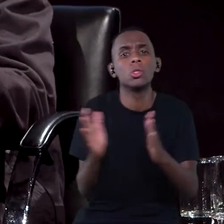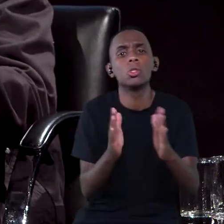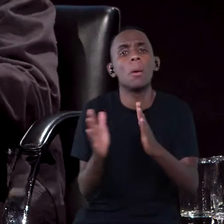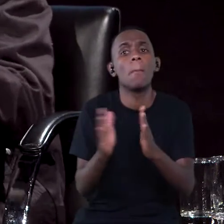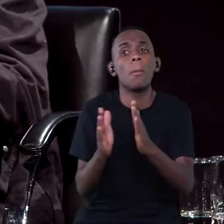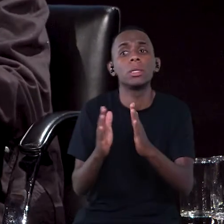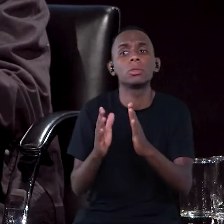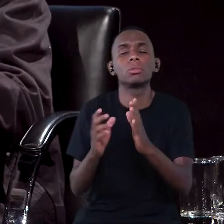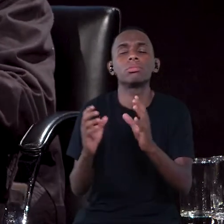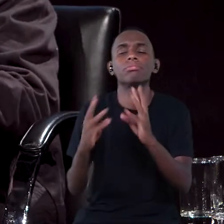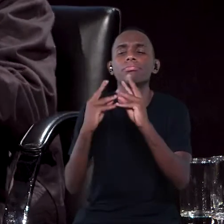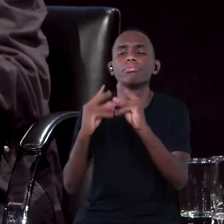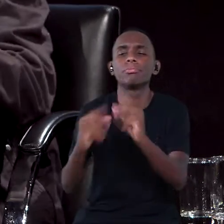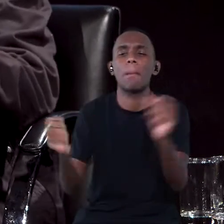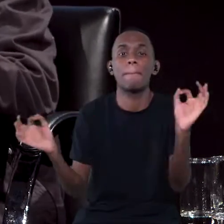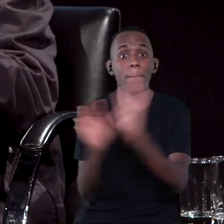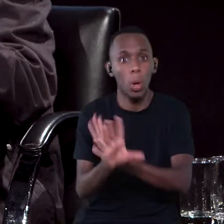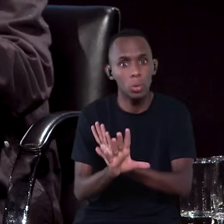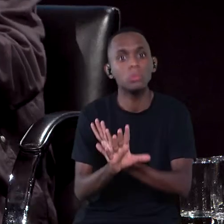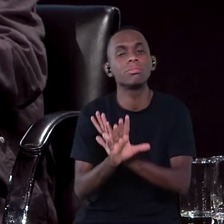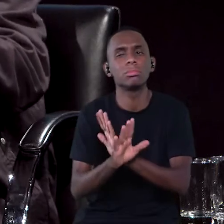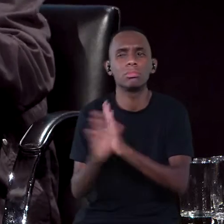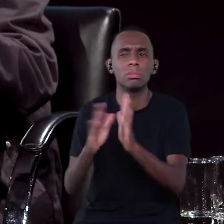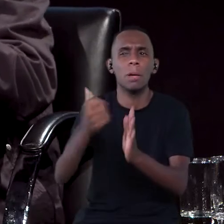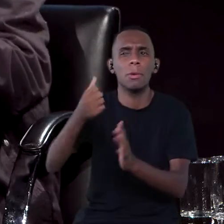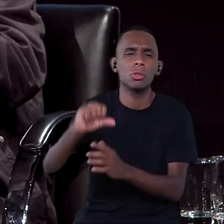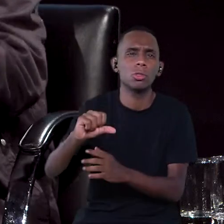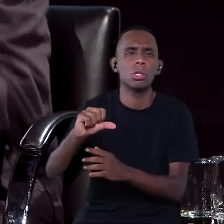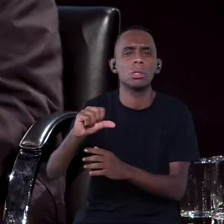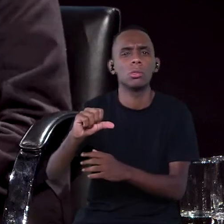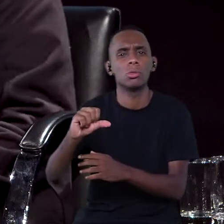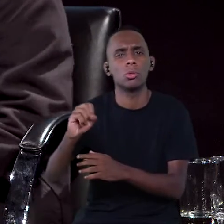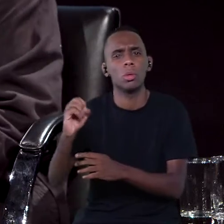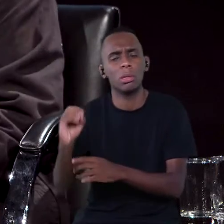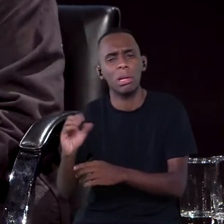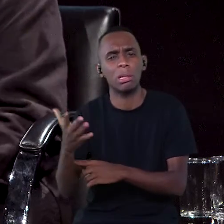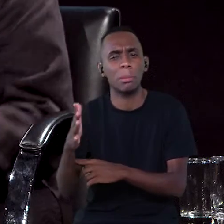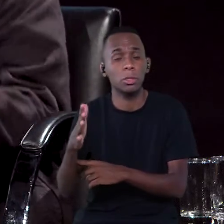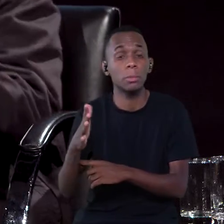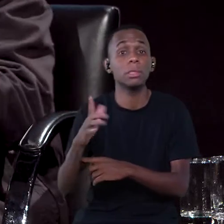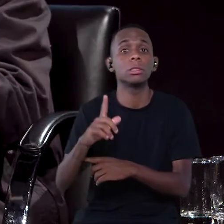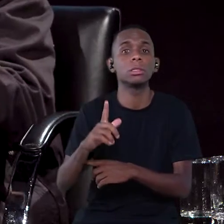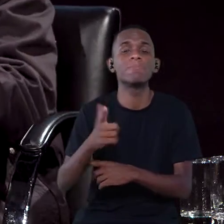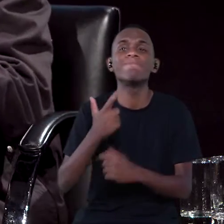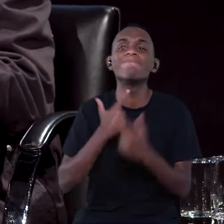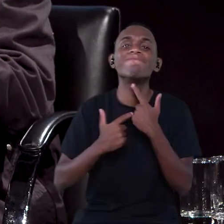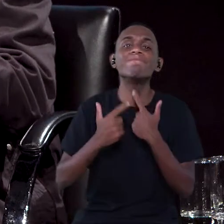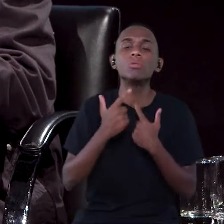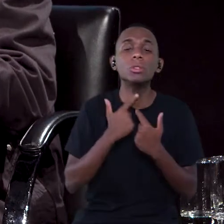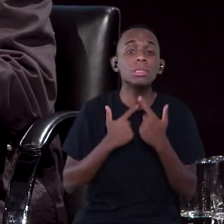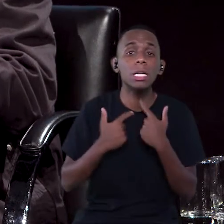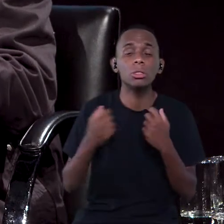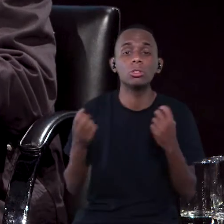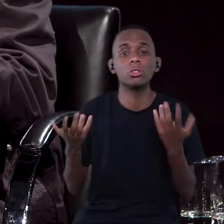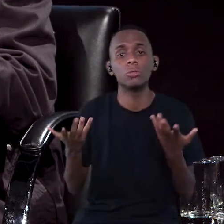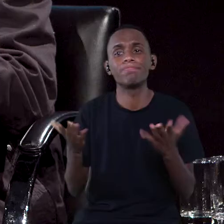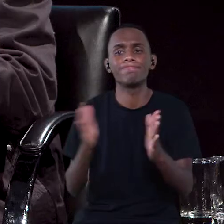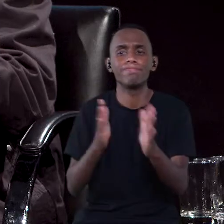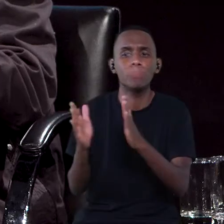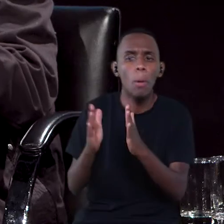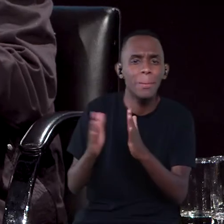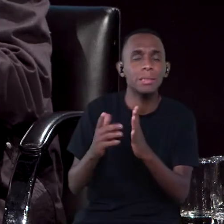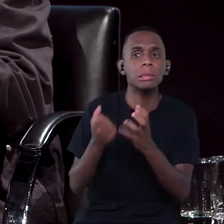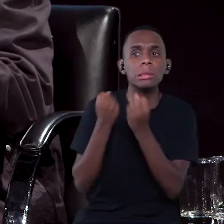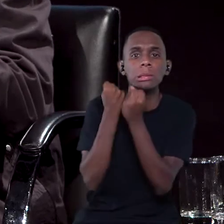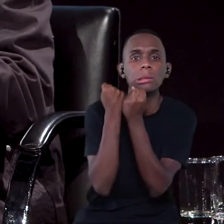período sombrio terminasse. Meados dos anos 80, final dos anos 80, você vivia, então, esse limbo entre um